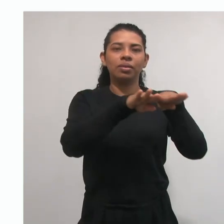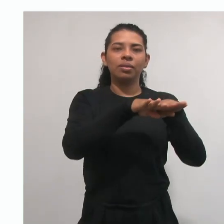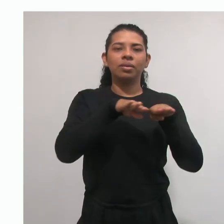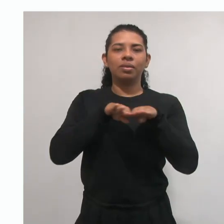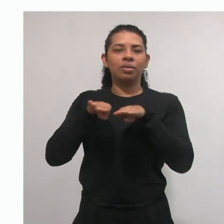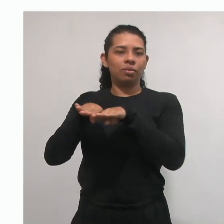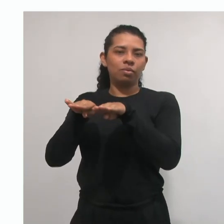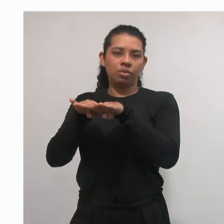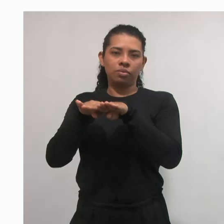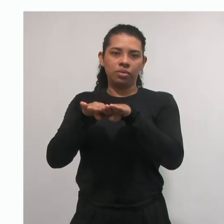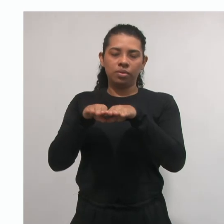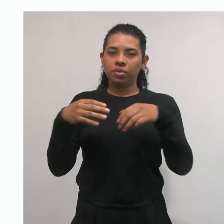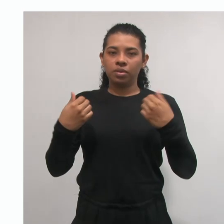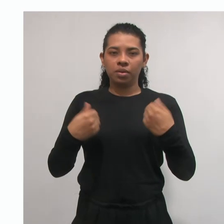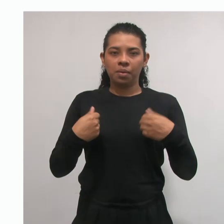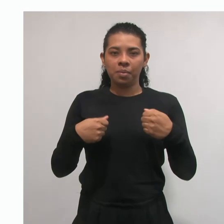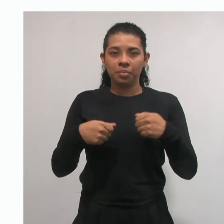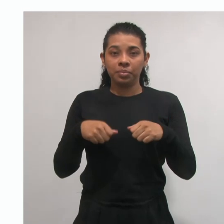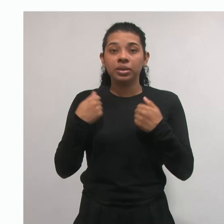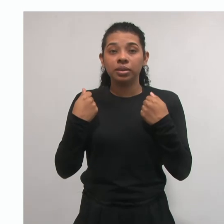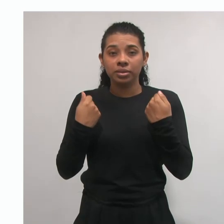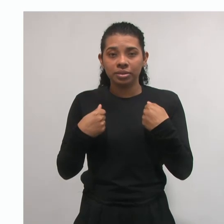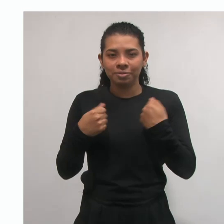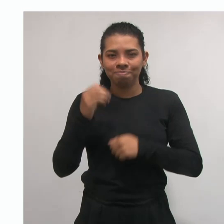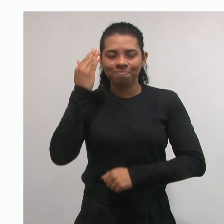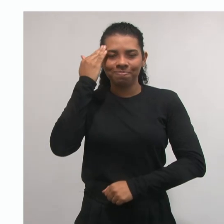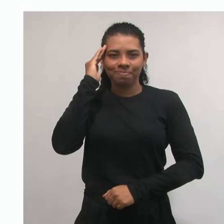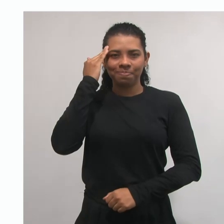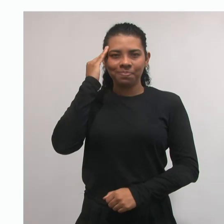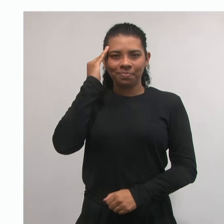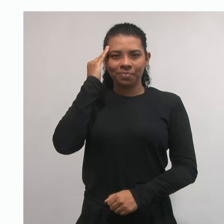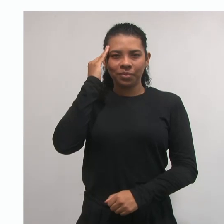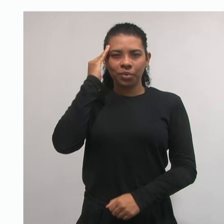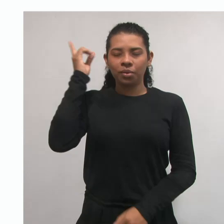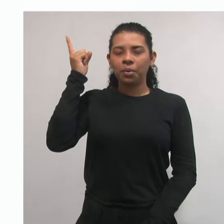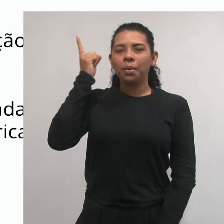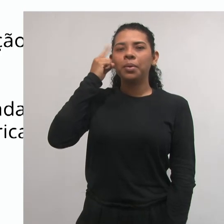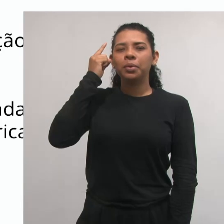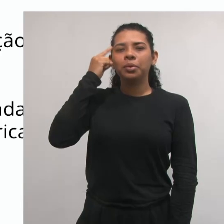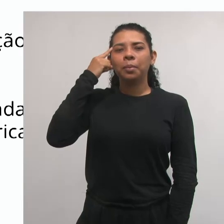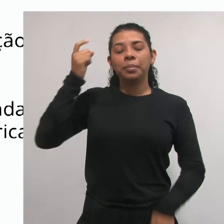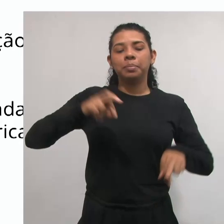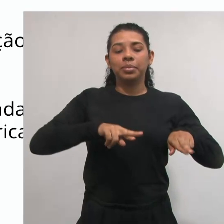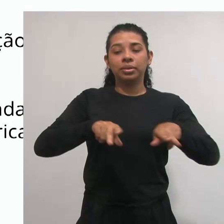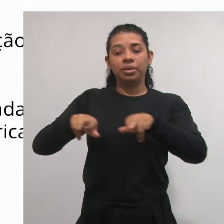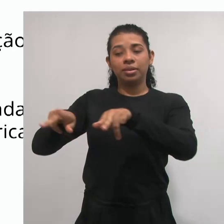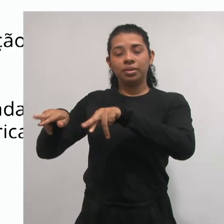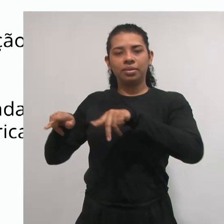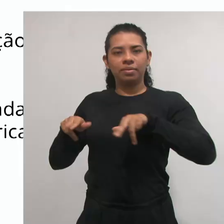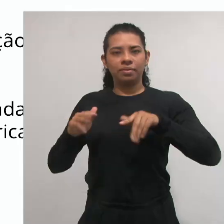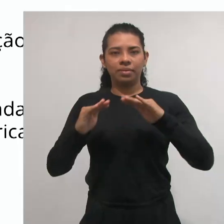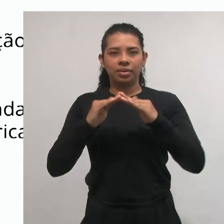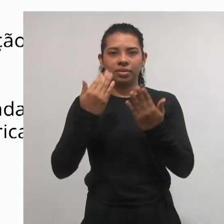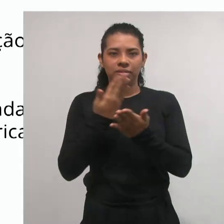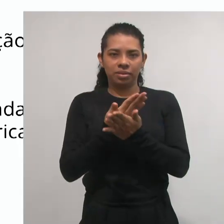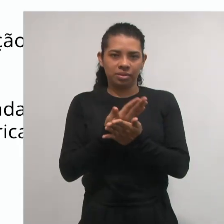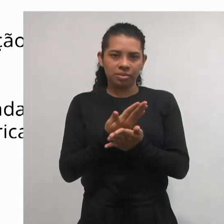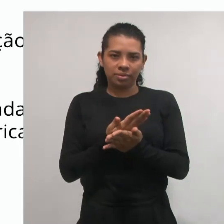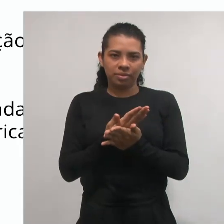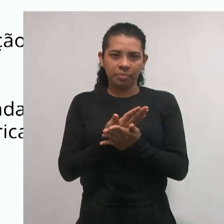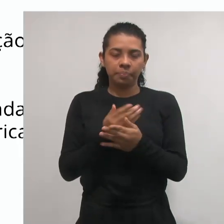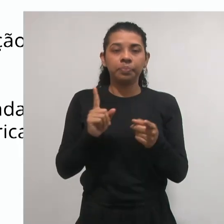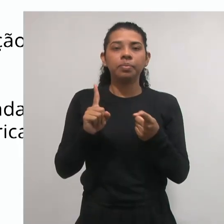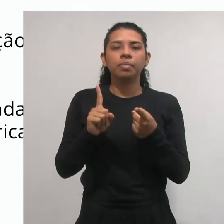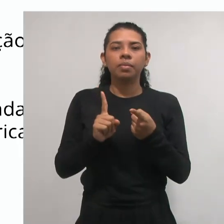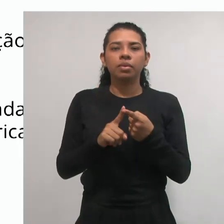igualdade. Então, essa é a perspectiva que a gente deve ter quando a gente pensa na diversidade na escola.